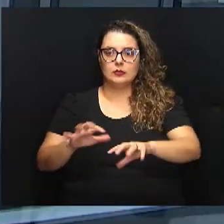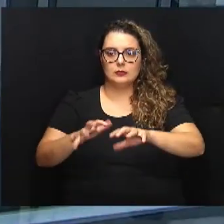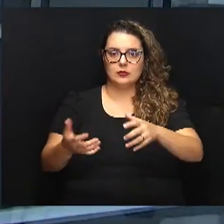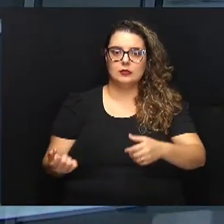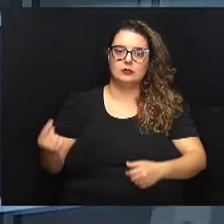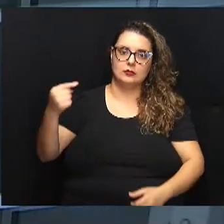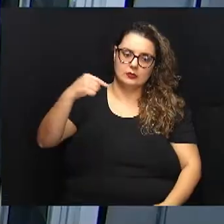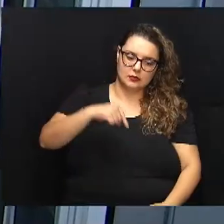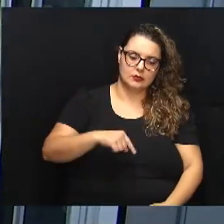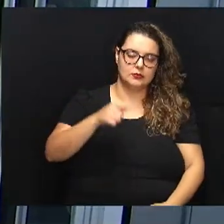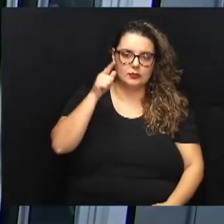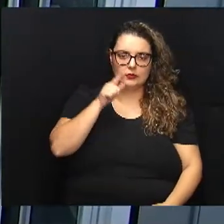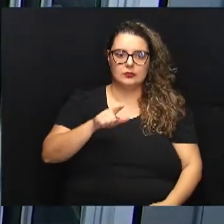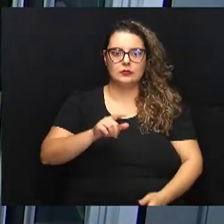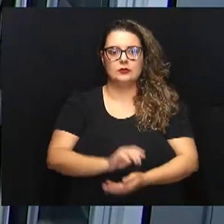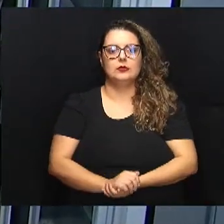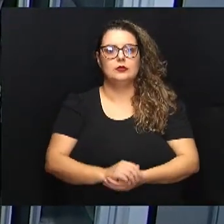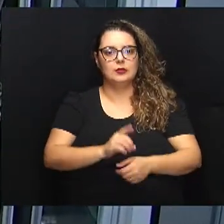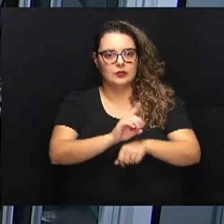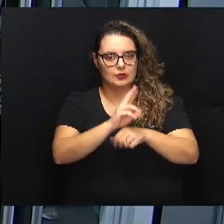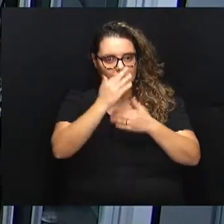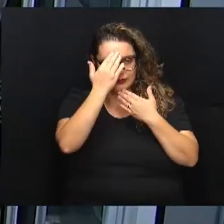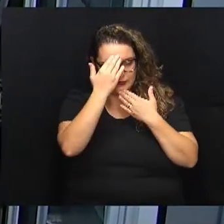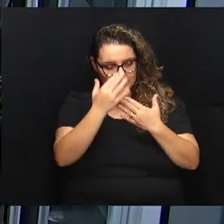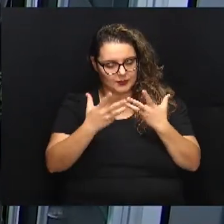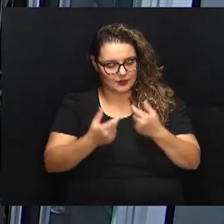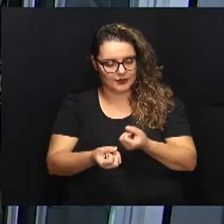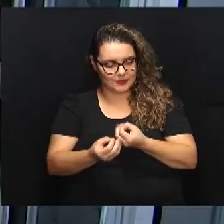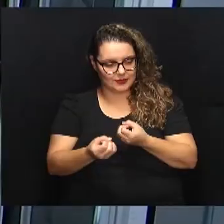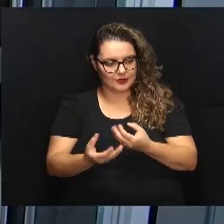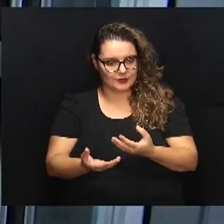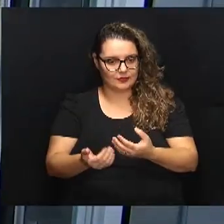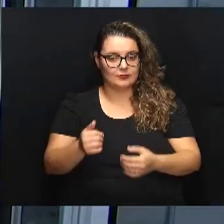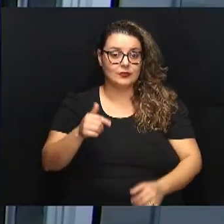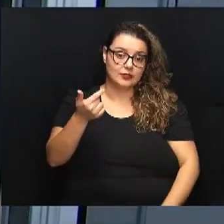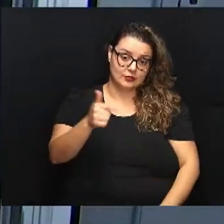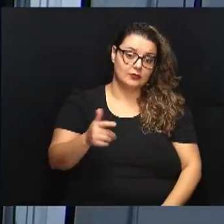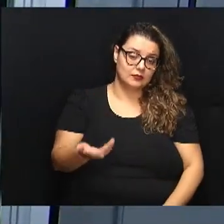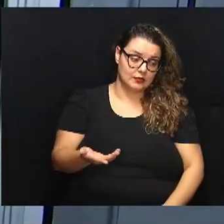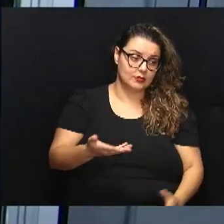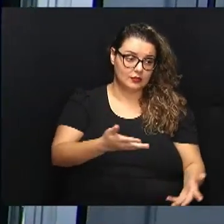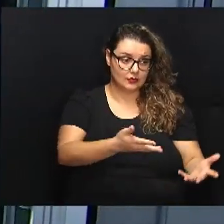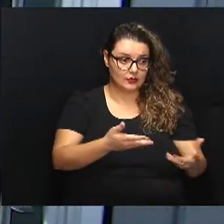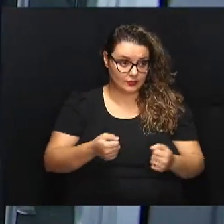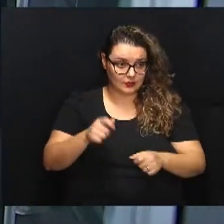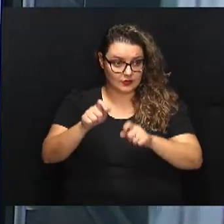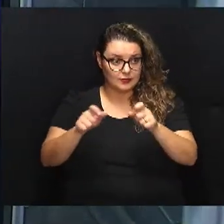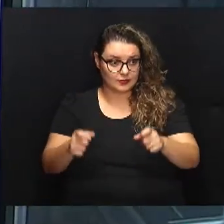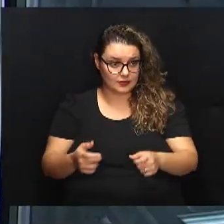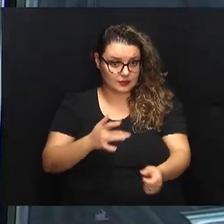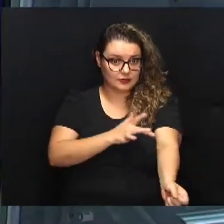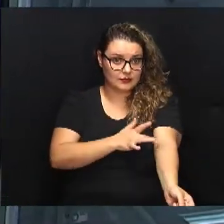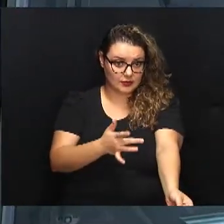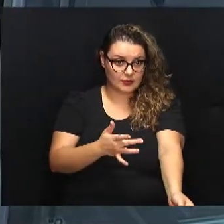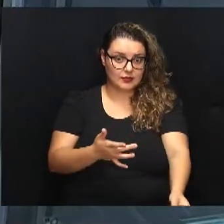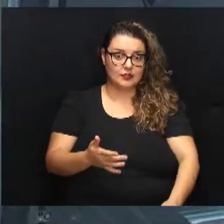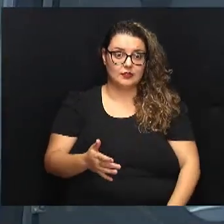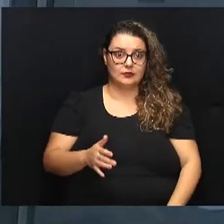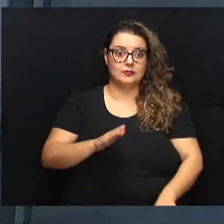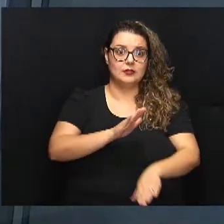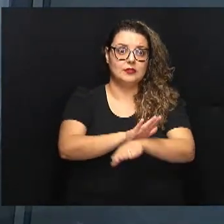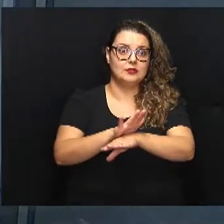para cá de volta. Doutora, muito obrigado por todas essas informações. Mais uma vez, convide o pessoal então para vir doar, né, colaborar com o